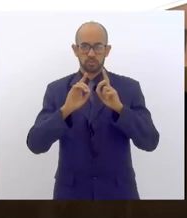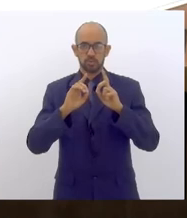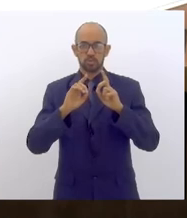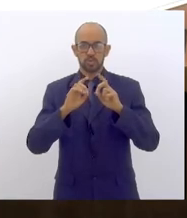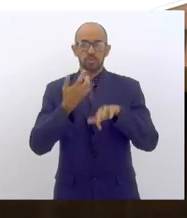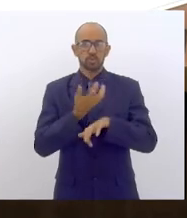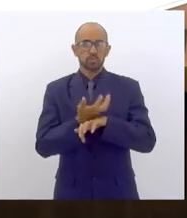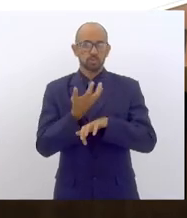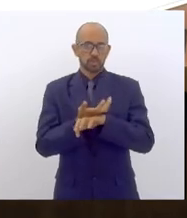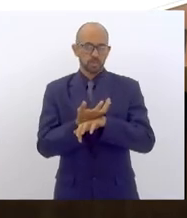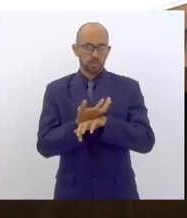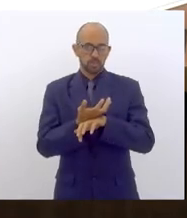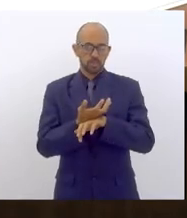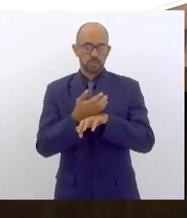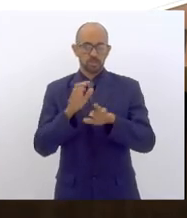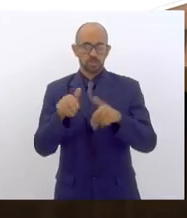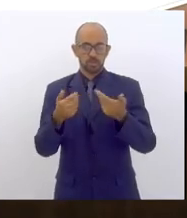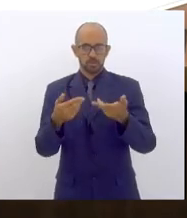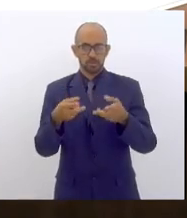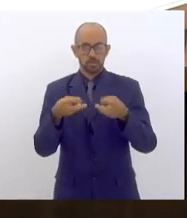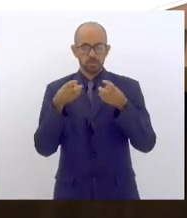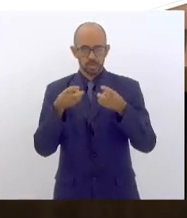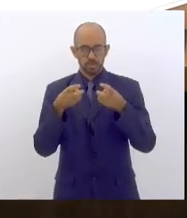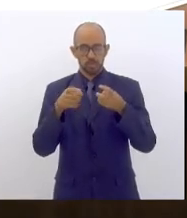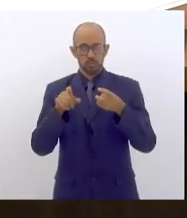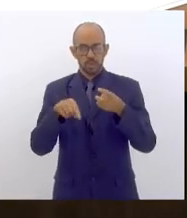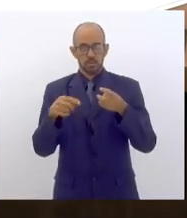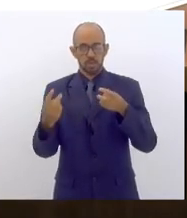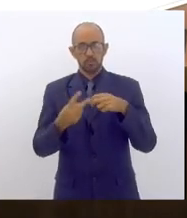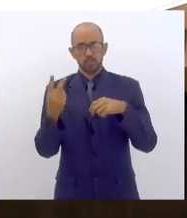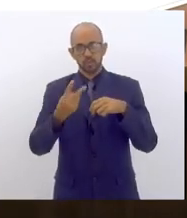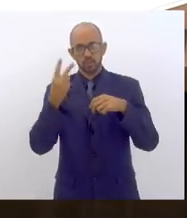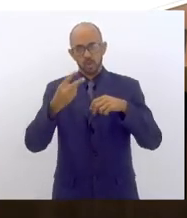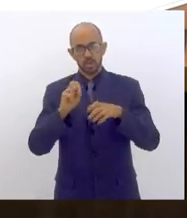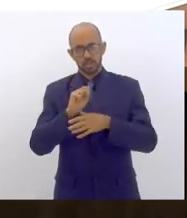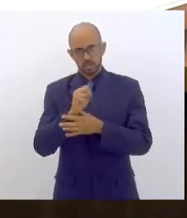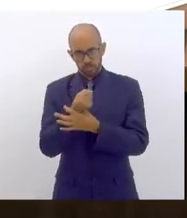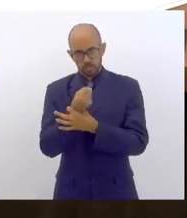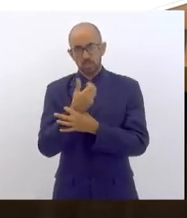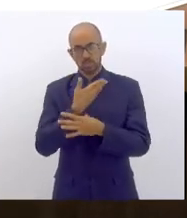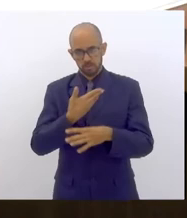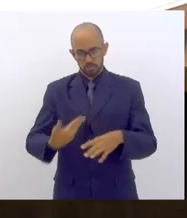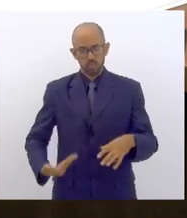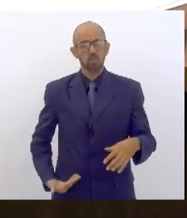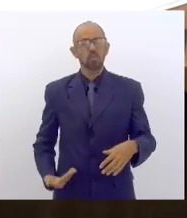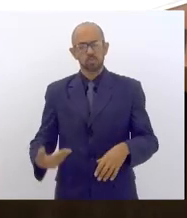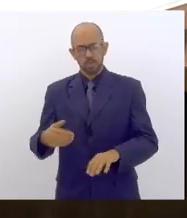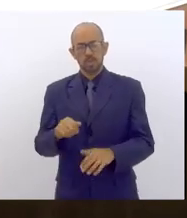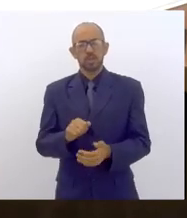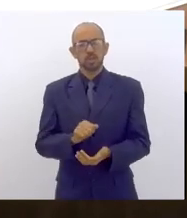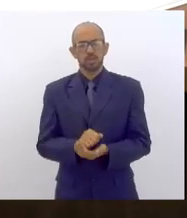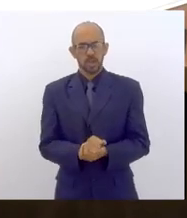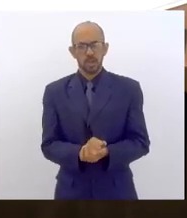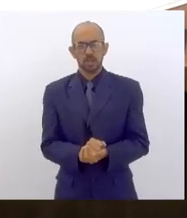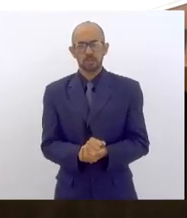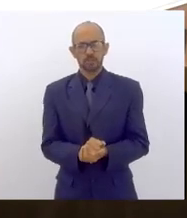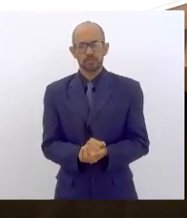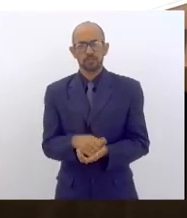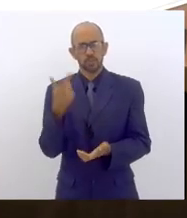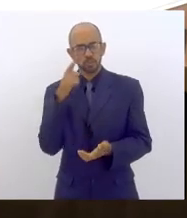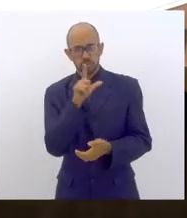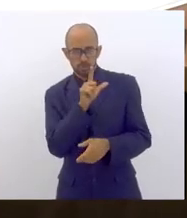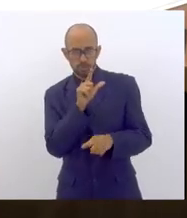aí, considero que foi uma vitória da segurança pública, da bancada que faz a segurança pública,